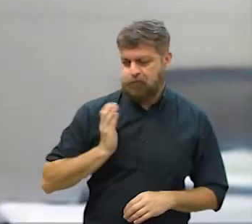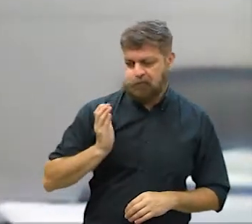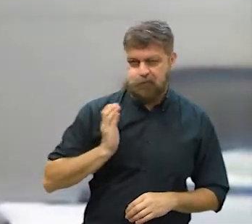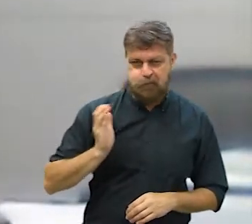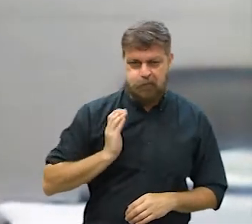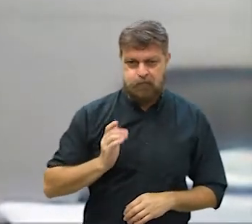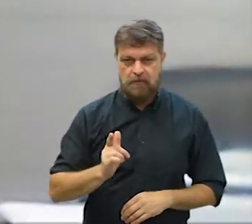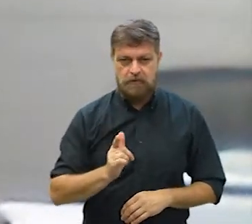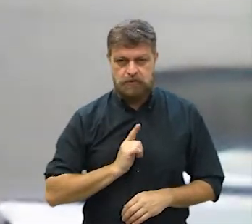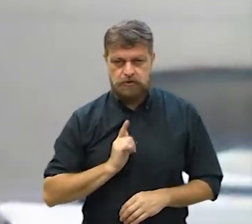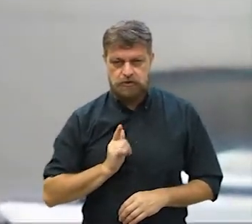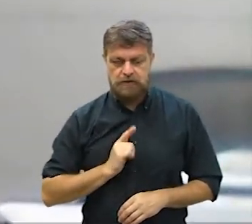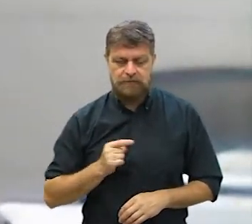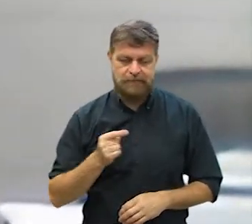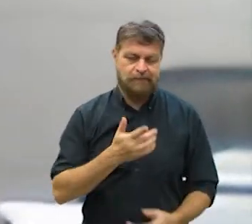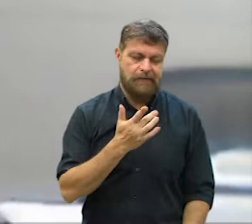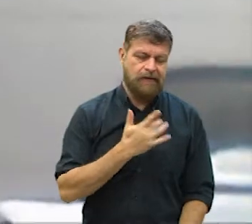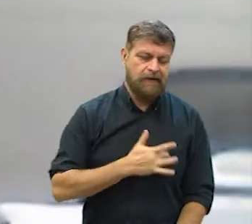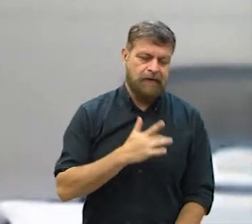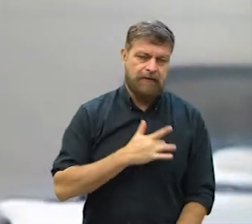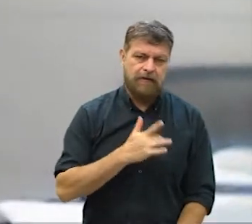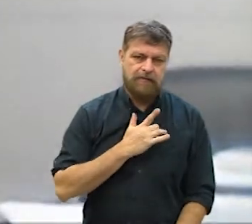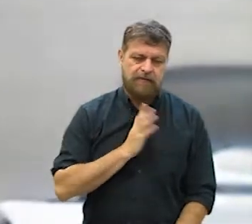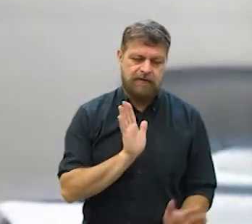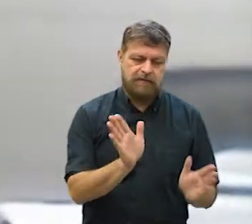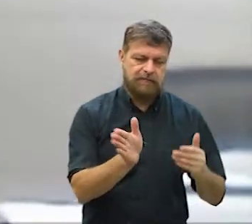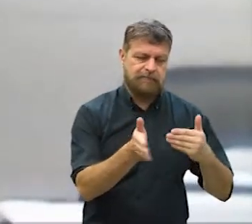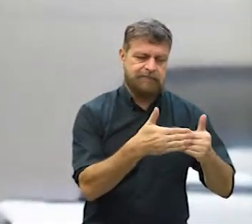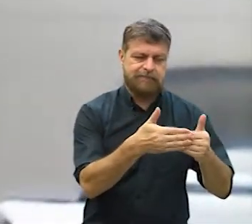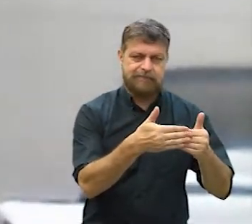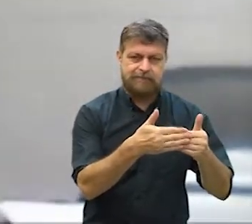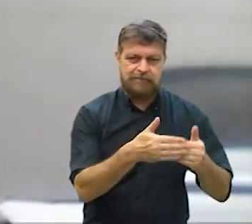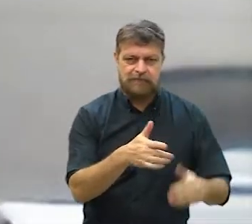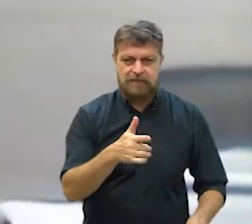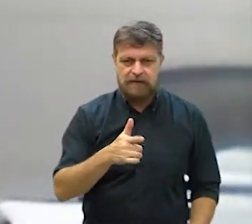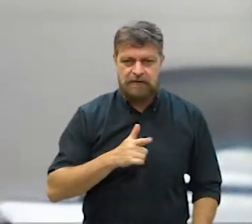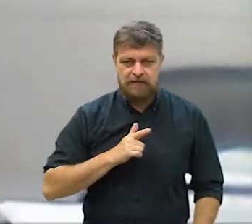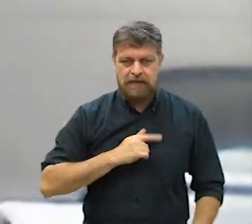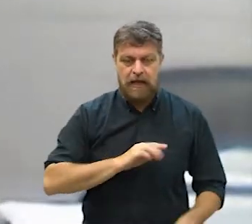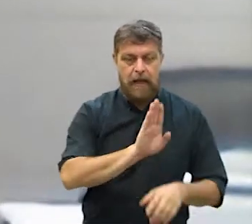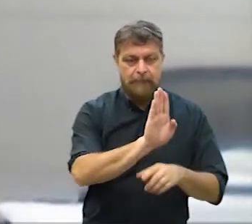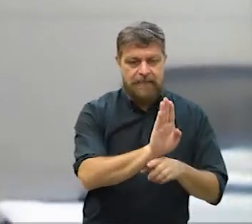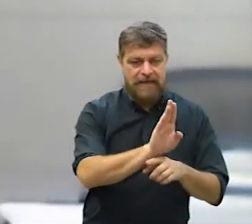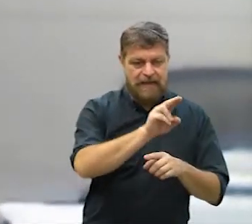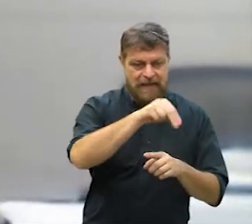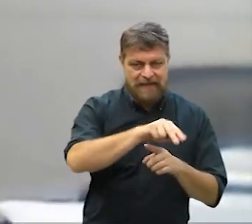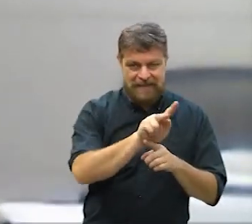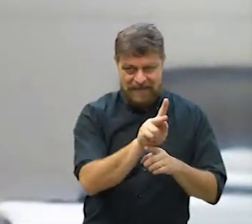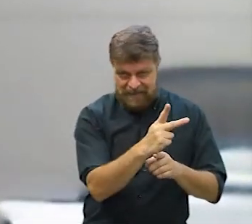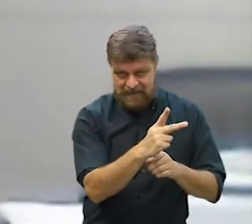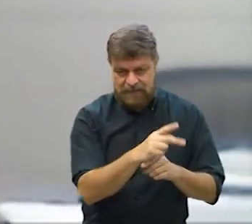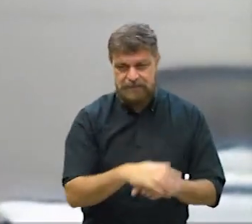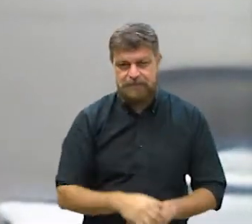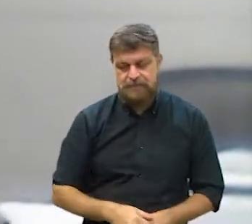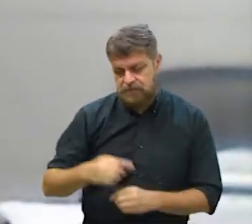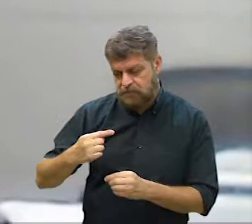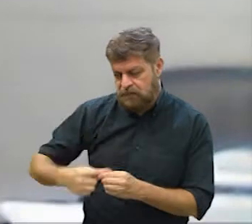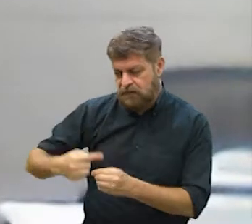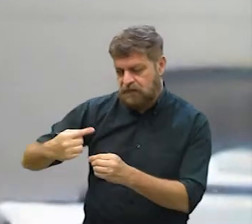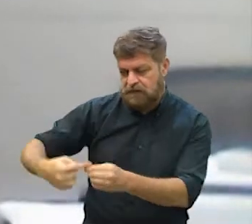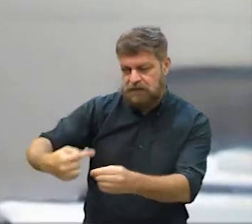tinha muito capital, né? Então foi uma pena, foi uma perda muito grande a extensão do BNH. E